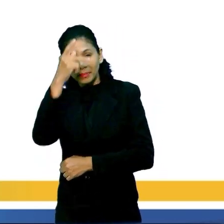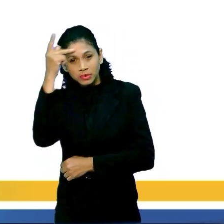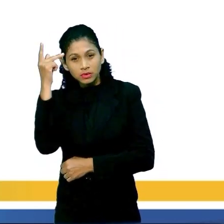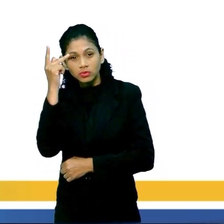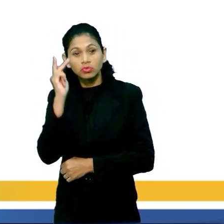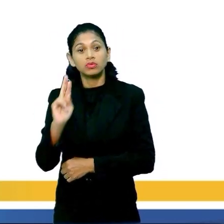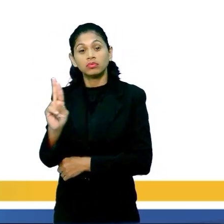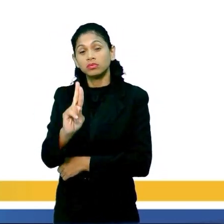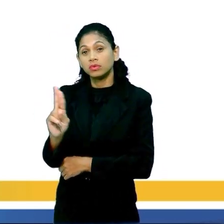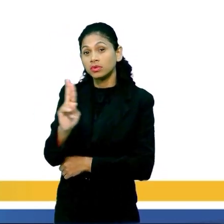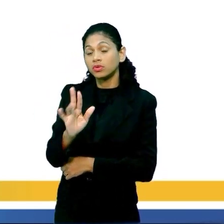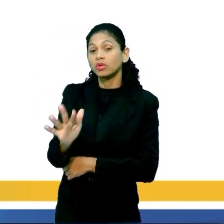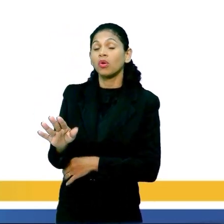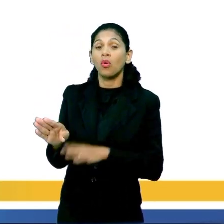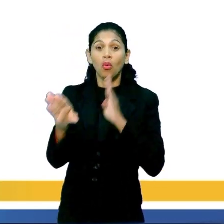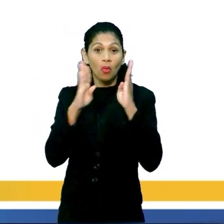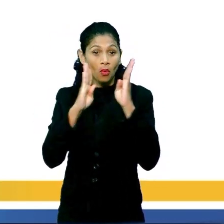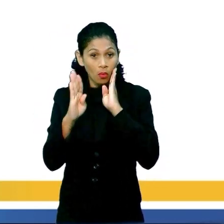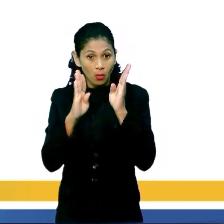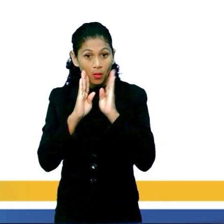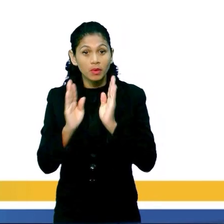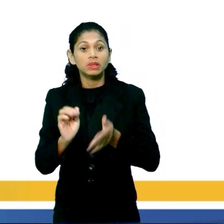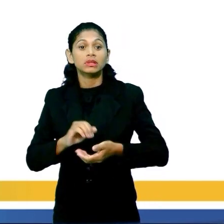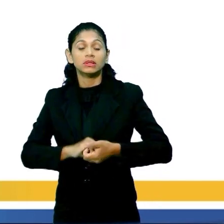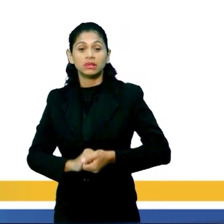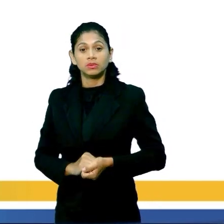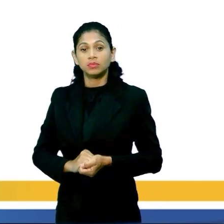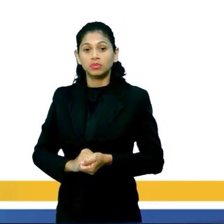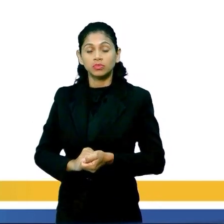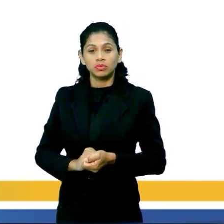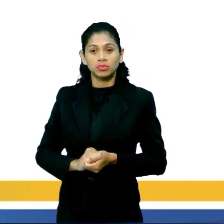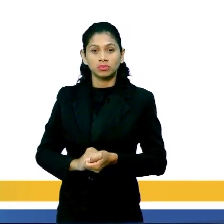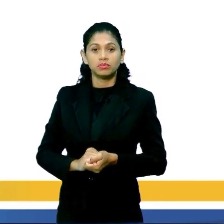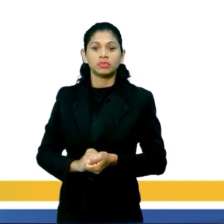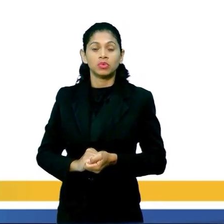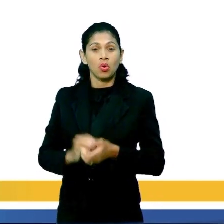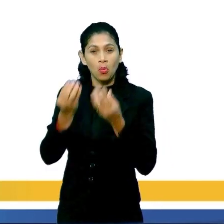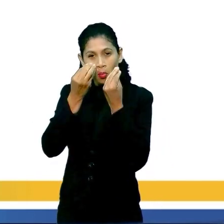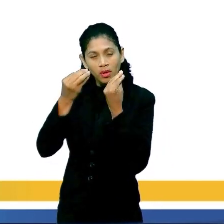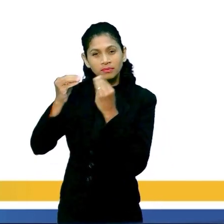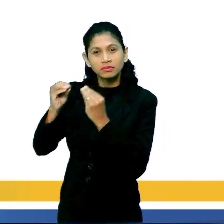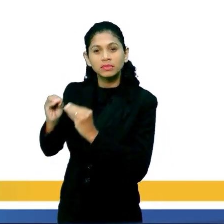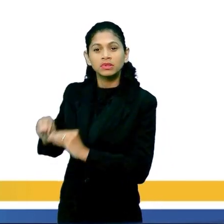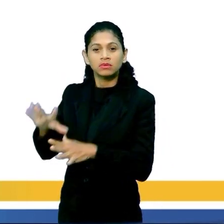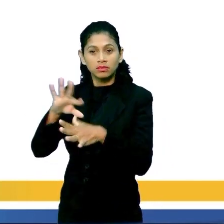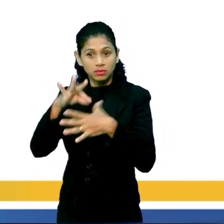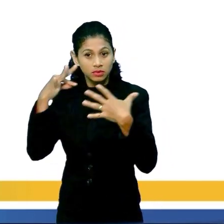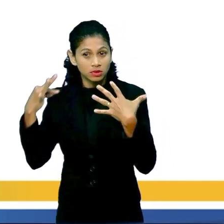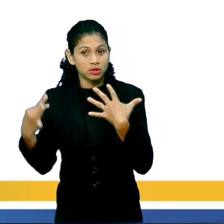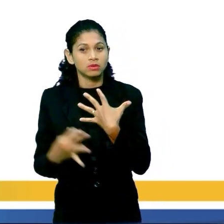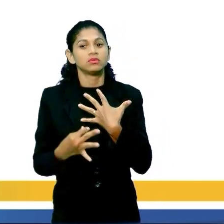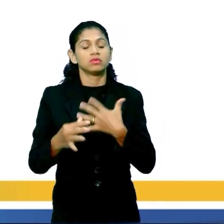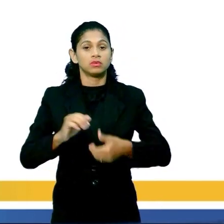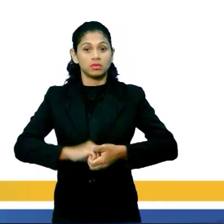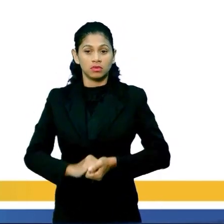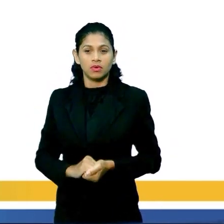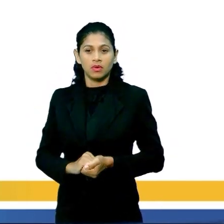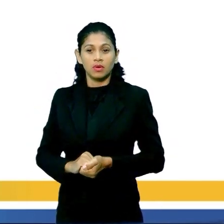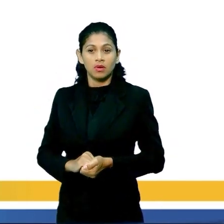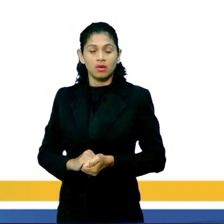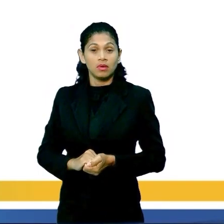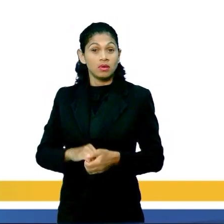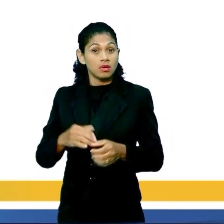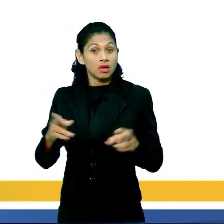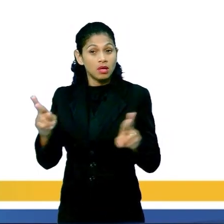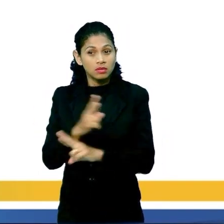Alberto nome fictício de uma das pessoas citadas o abandono do Facebook ocorreu por E aí